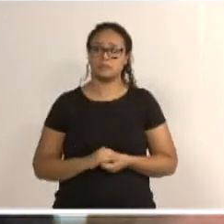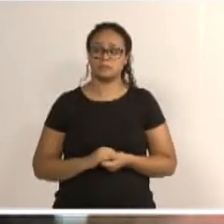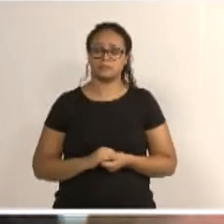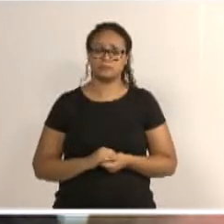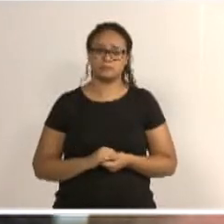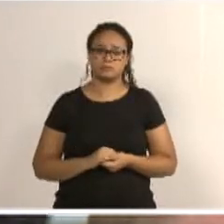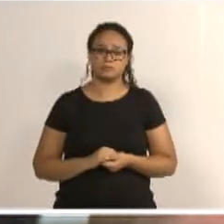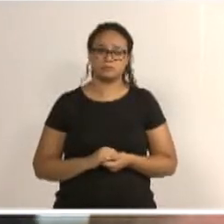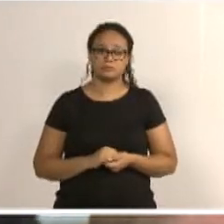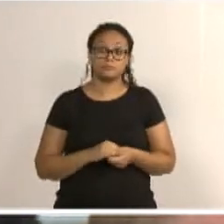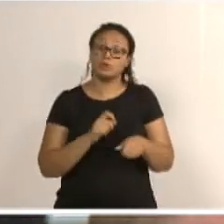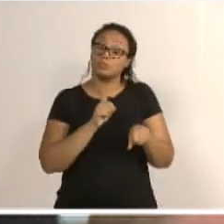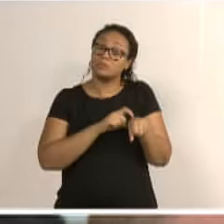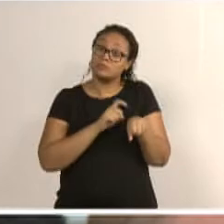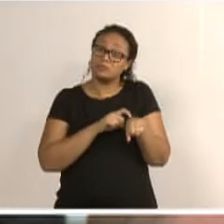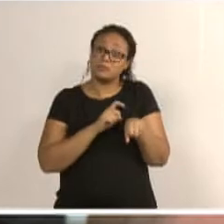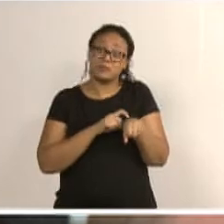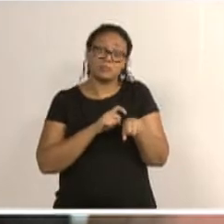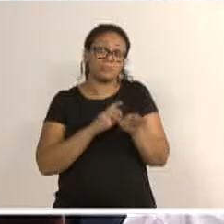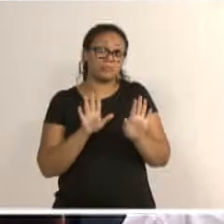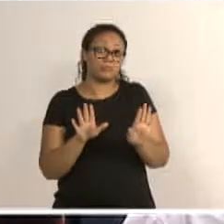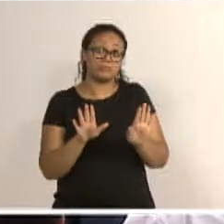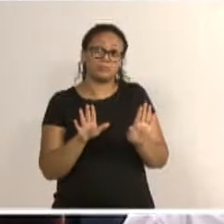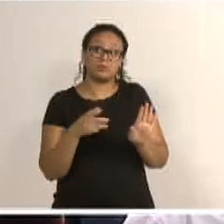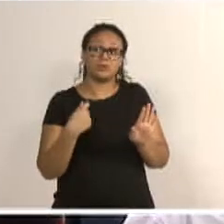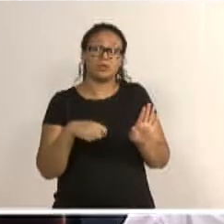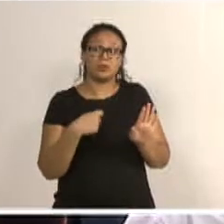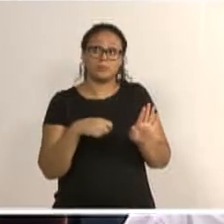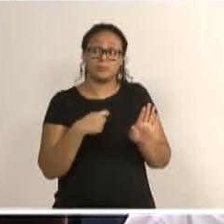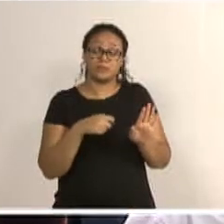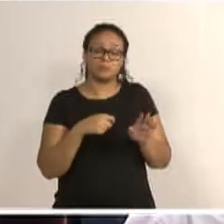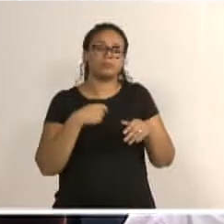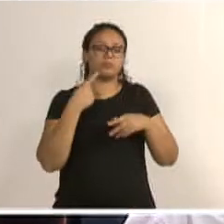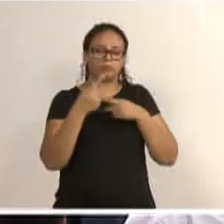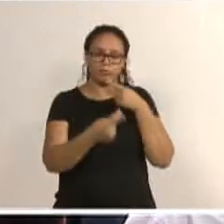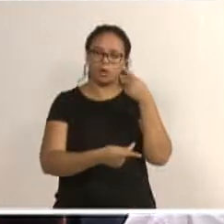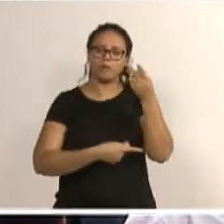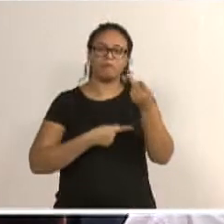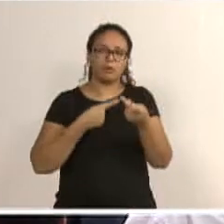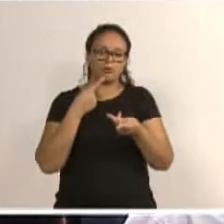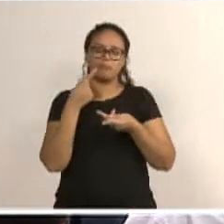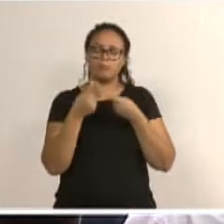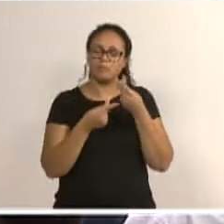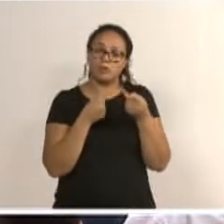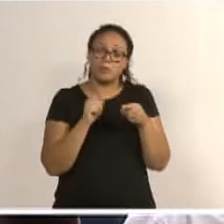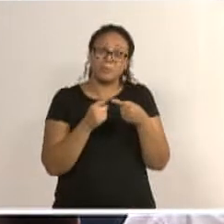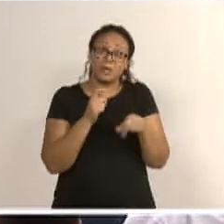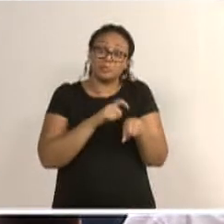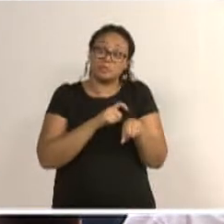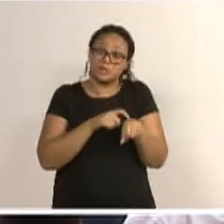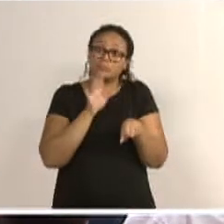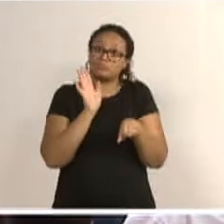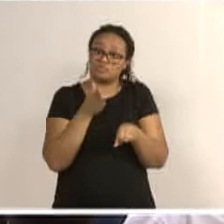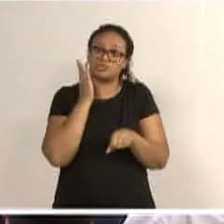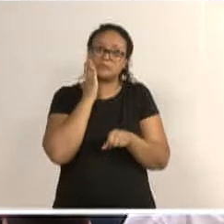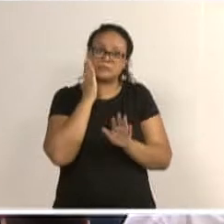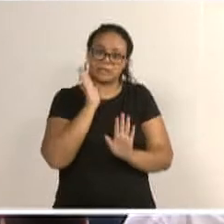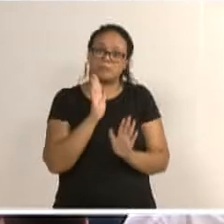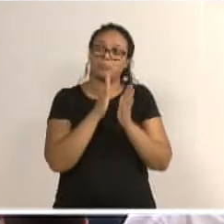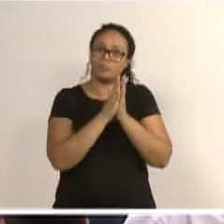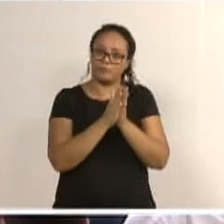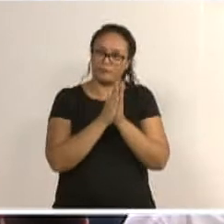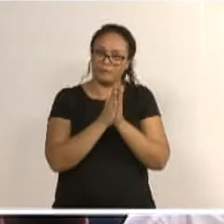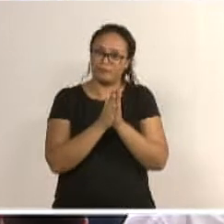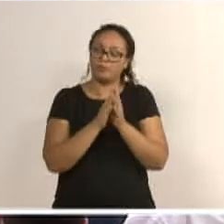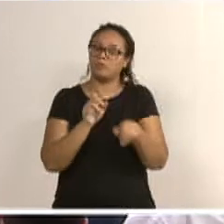Eu vou marcar o tempo como foi falado. Eu estou deixando ele falar mais do tempo permitido. Não sei se notaram. Por favor,